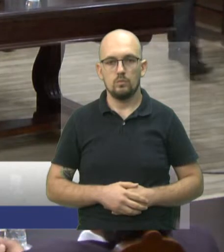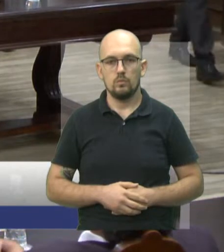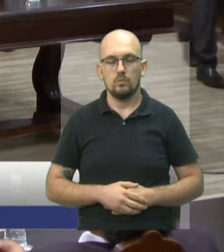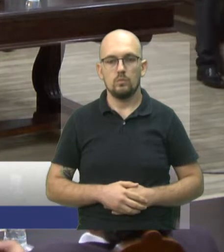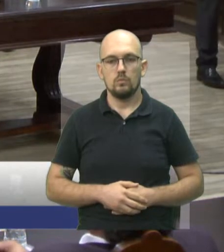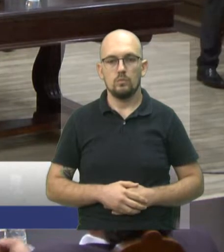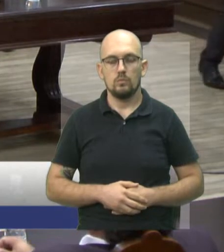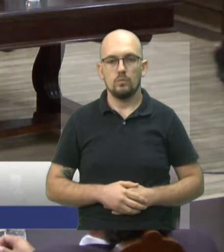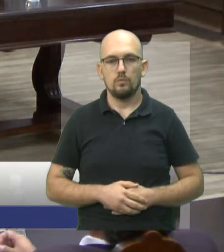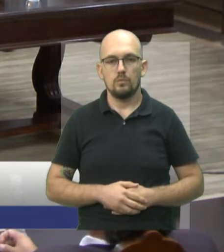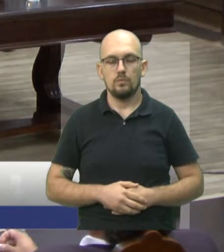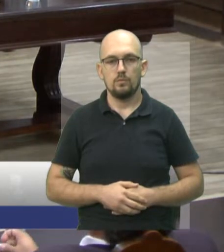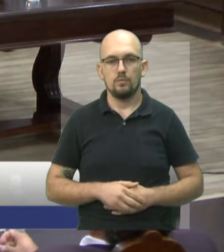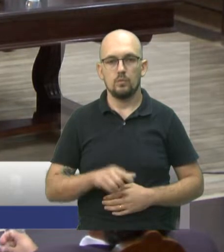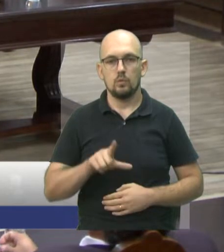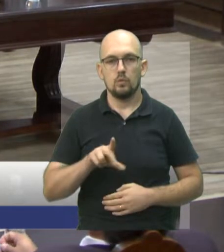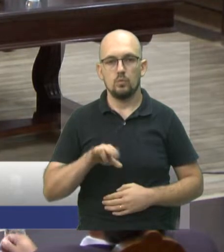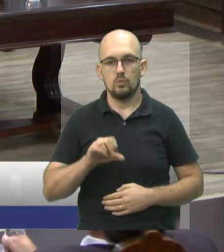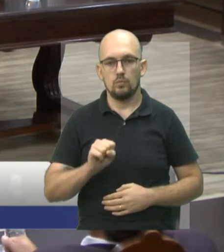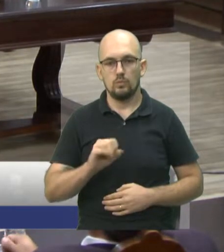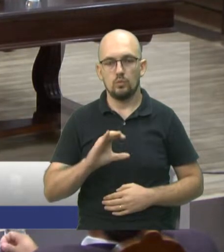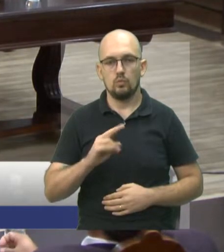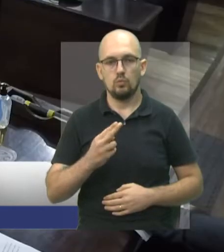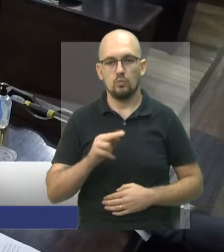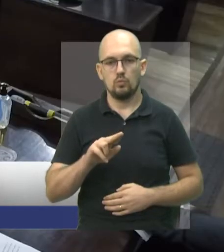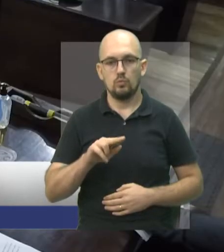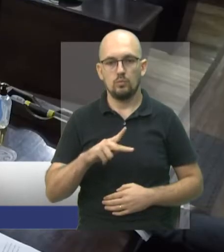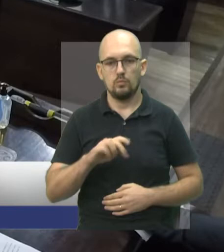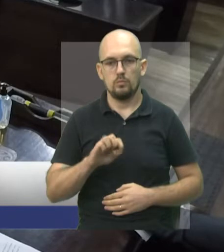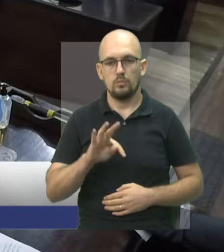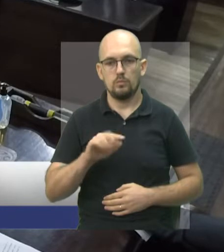Luiz Henrique Chupeta.